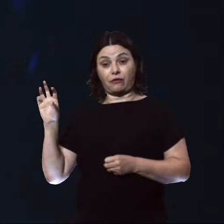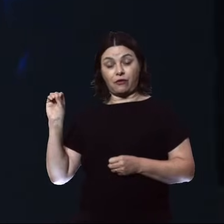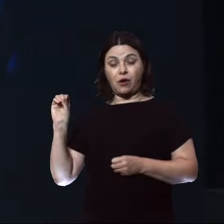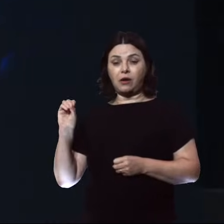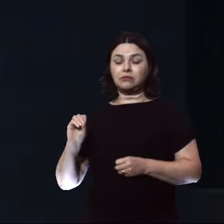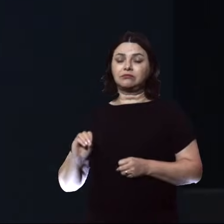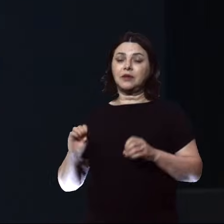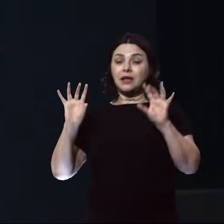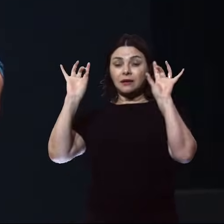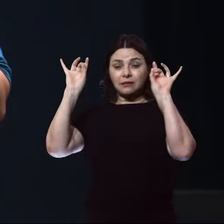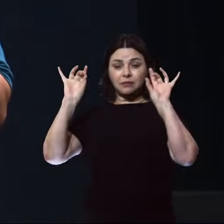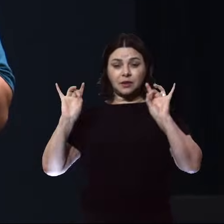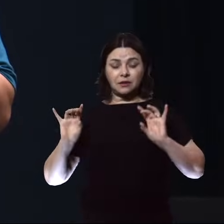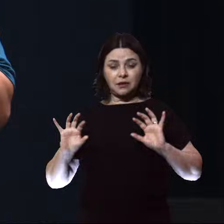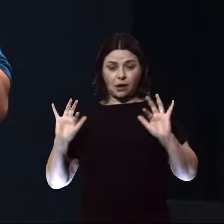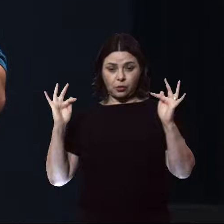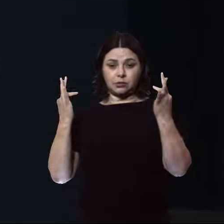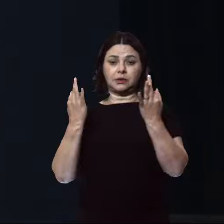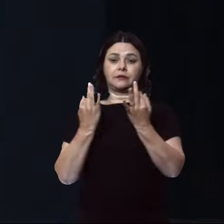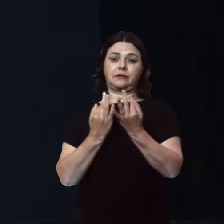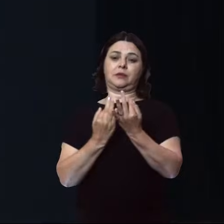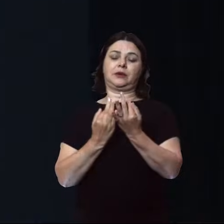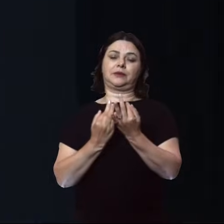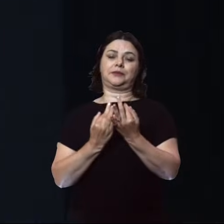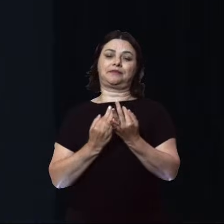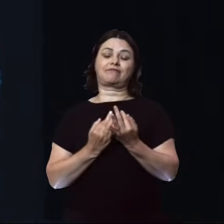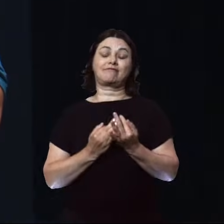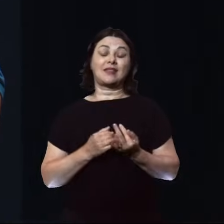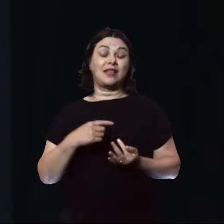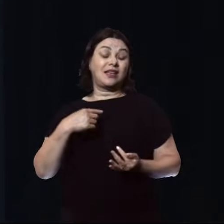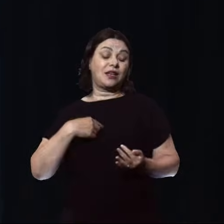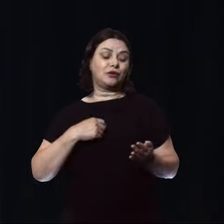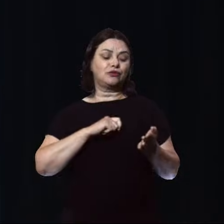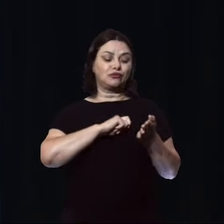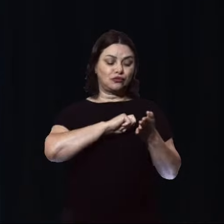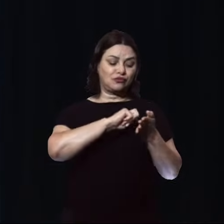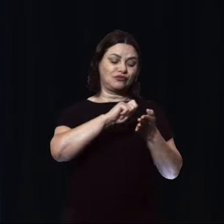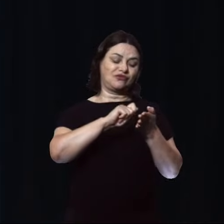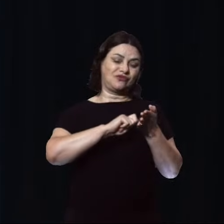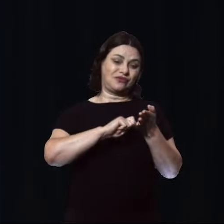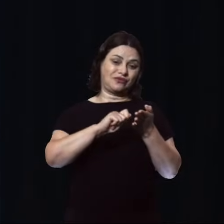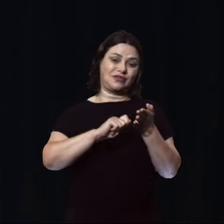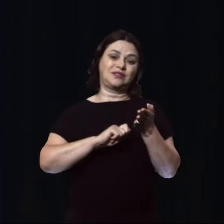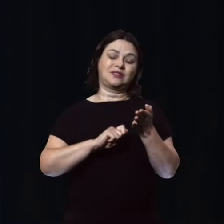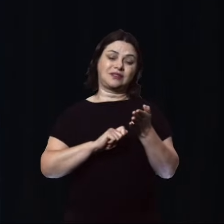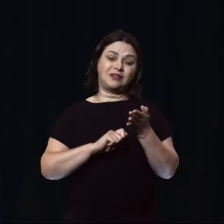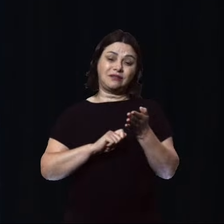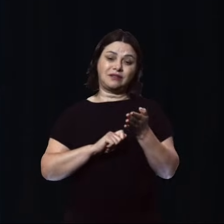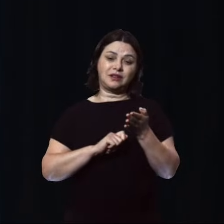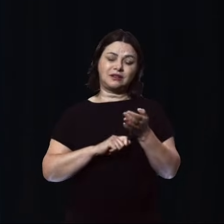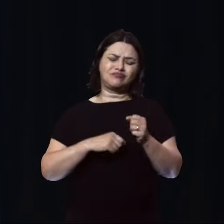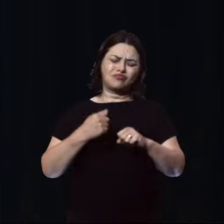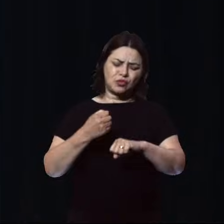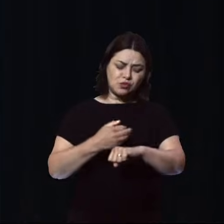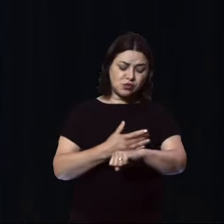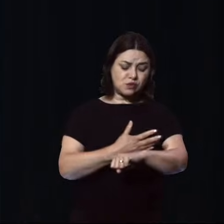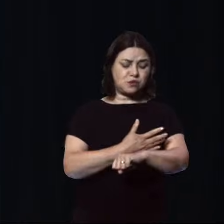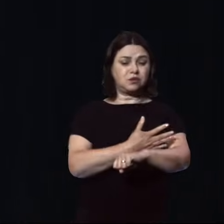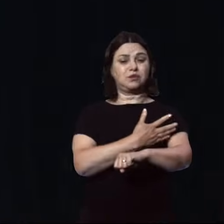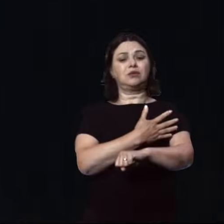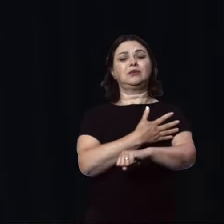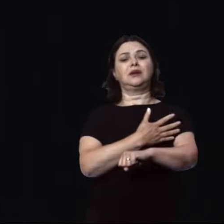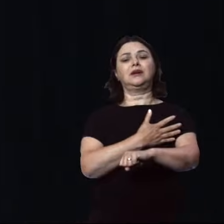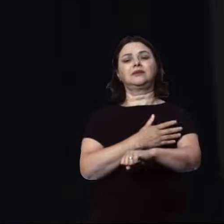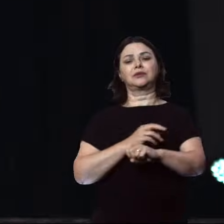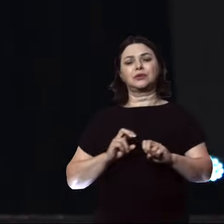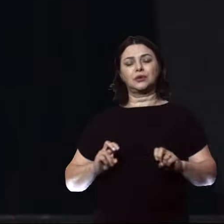vou eu escrever a pregação que eu traria no velório. Um velório altamente emocional para mim também, porque era